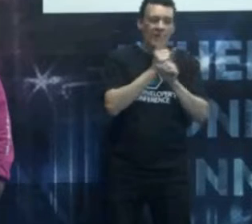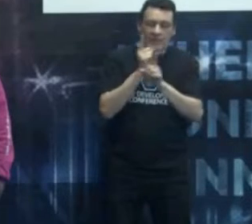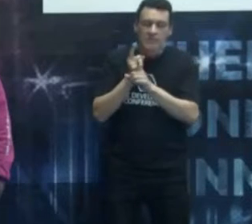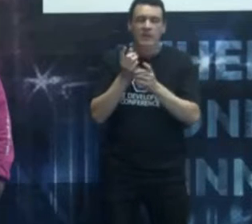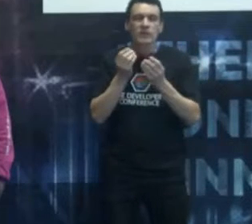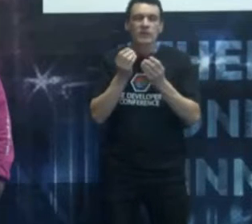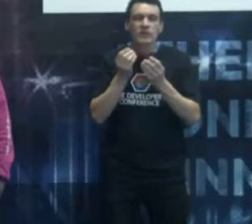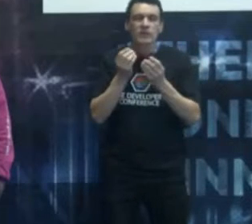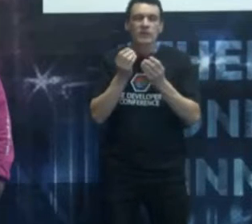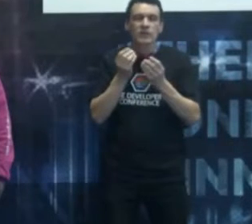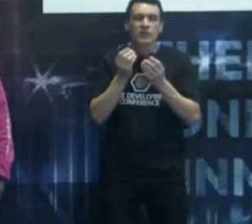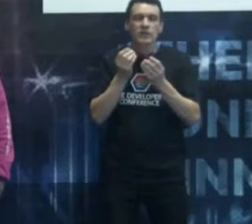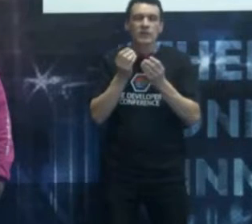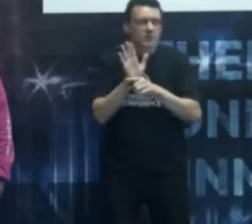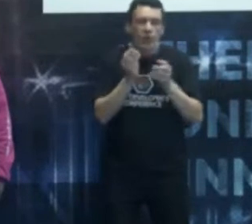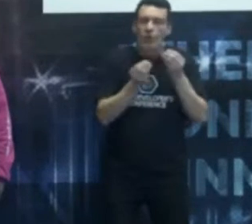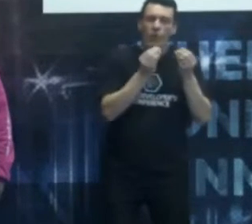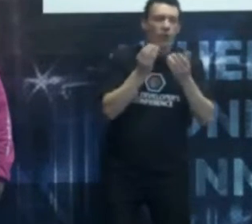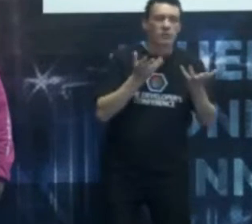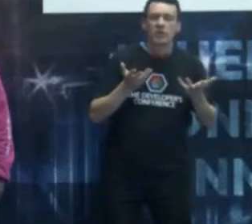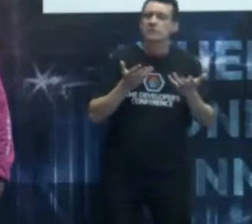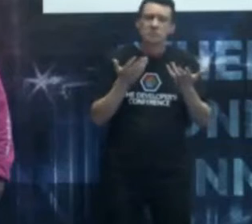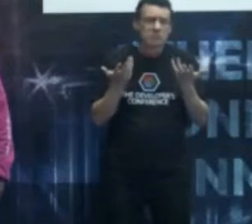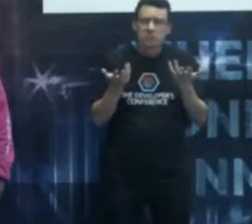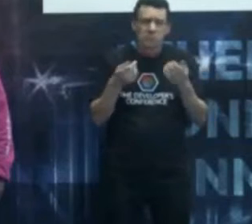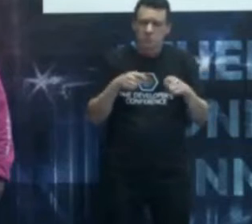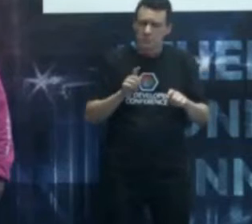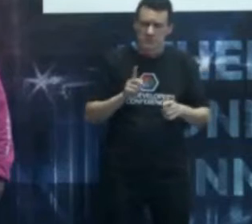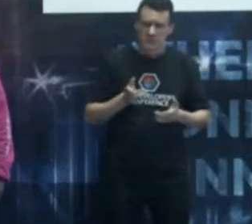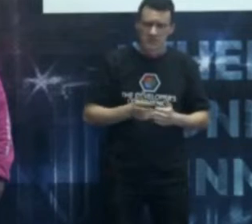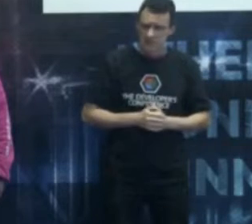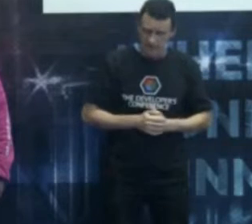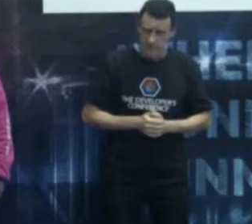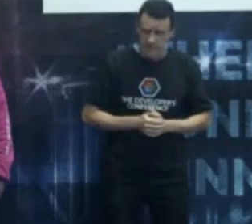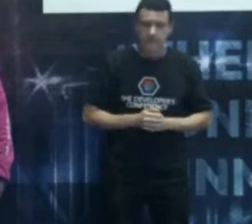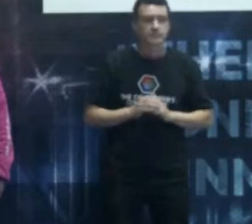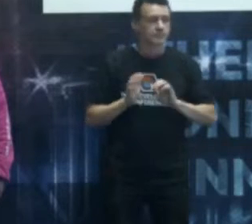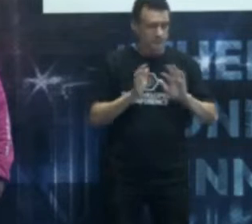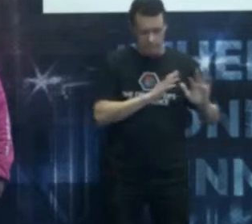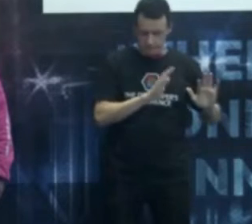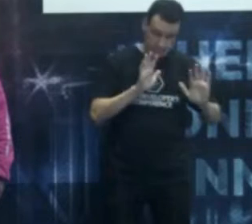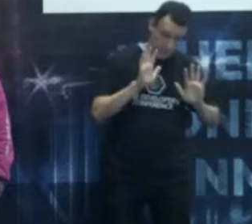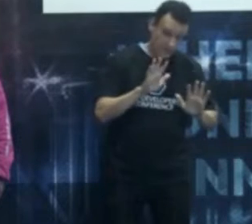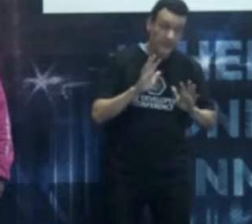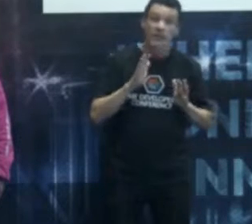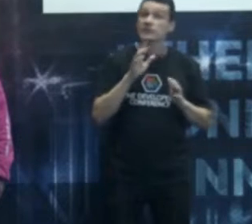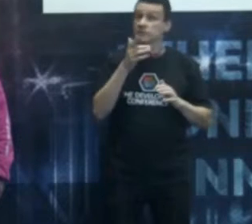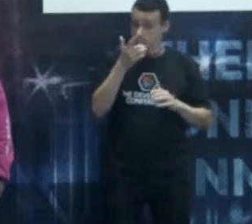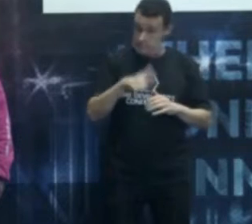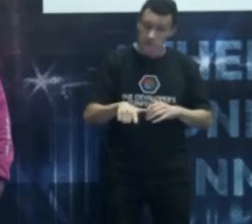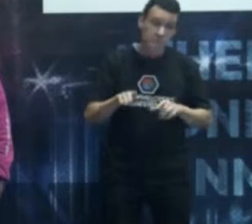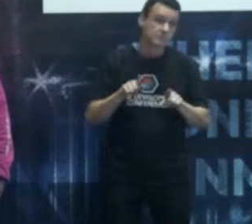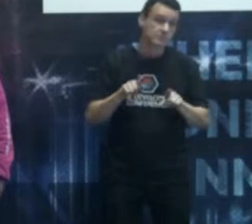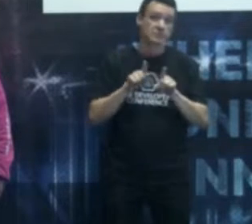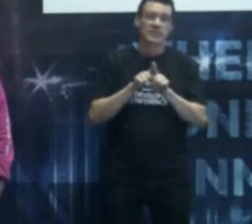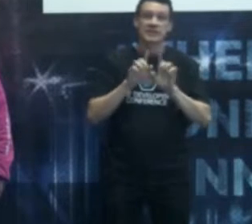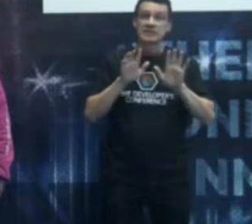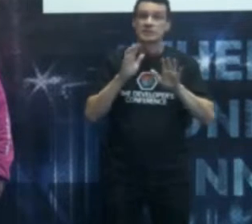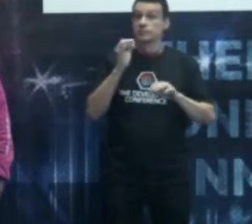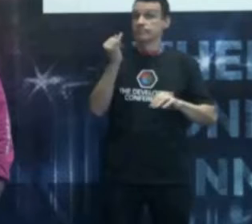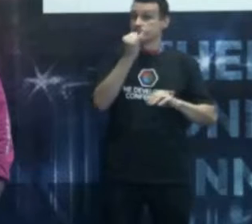precisa ter a pessoa para ter inclusão. E outro ponto também, que é um ponto bem importante, assim, que no início, quando eu